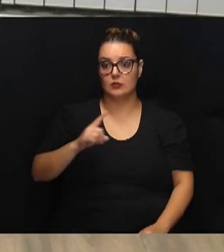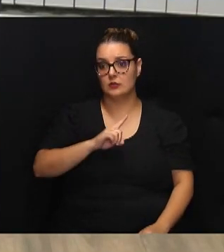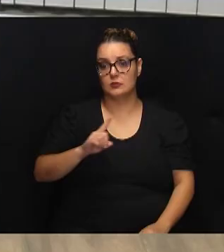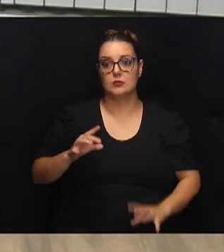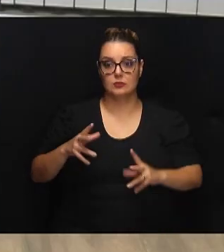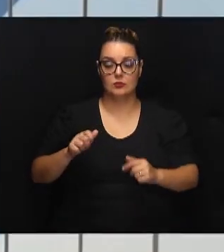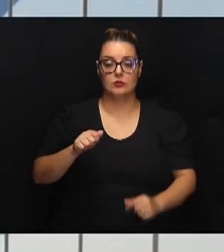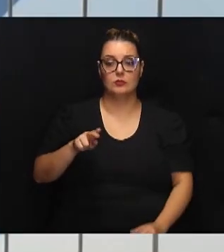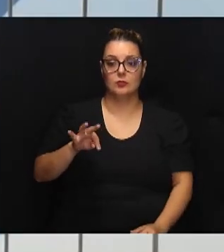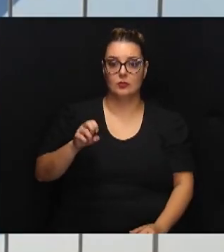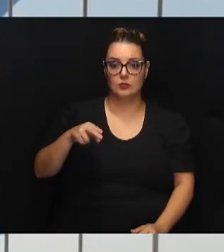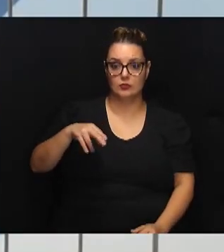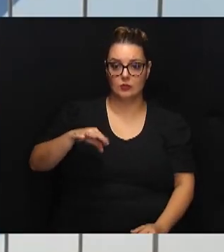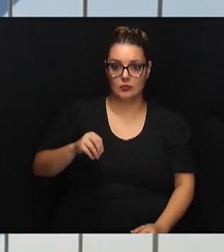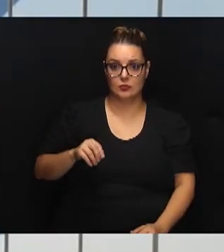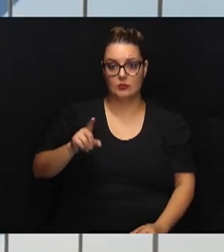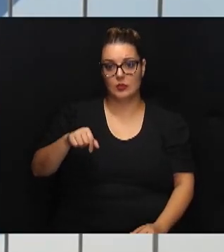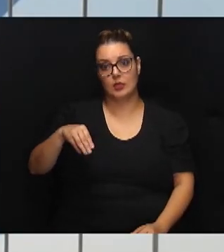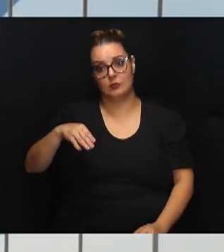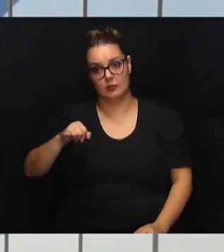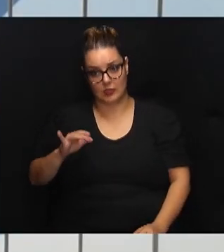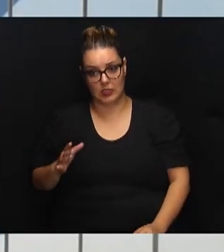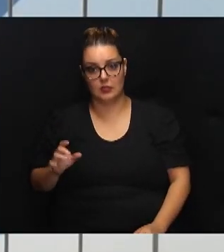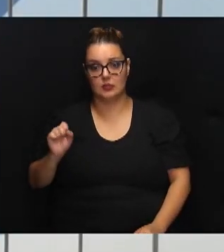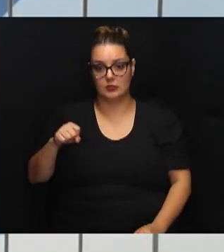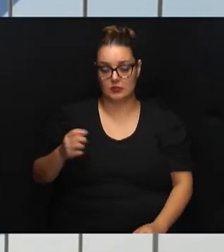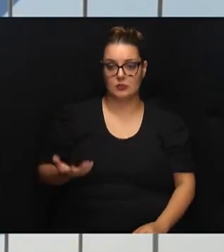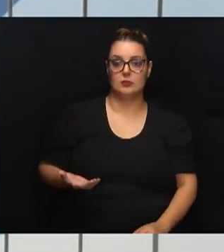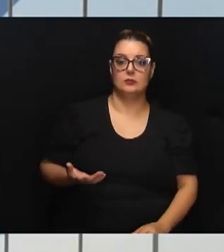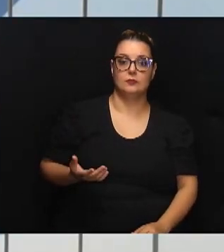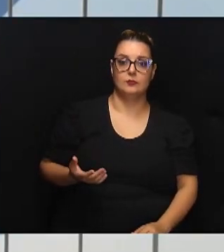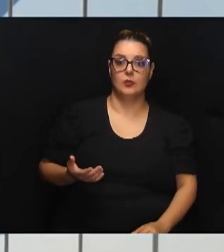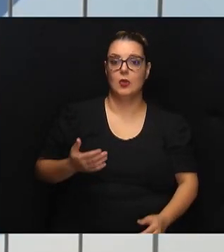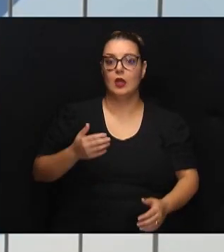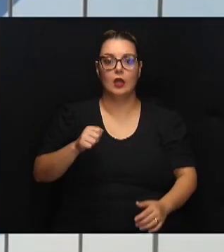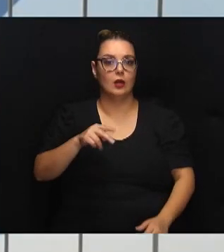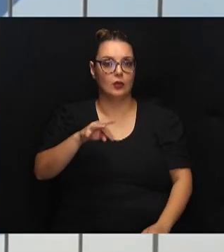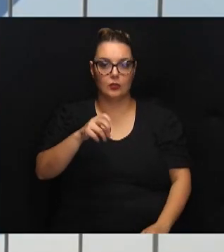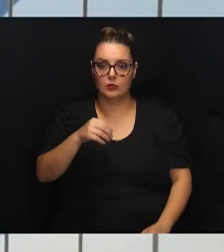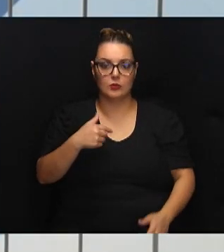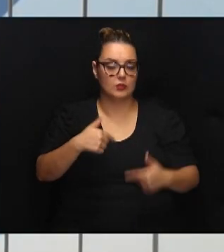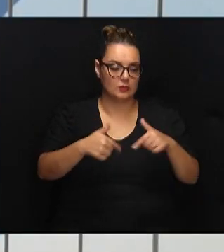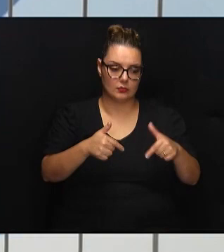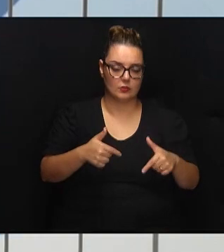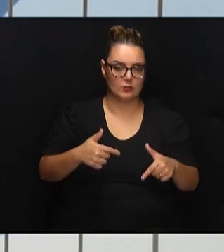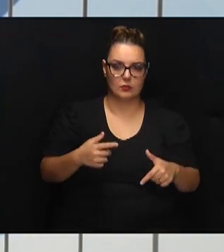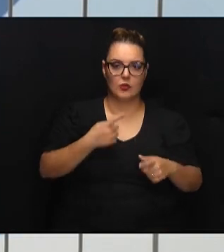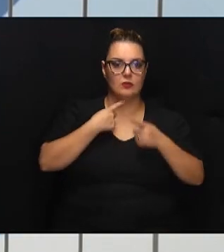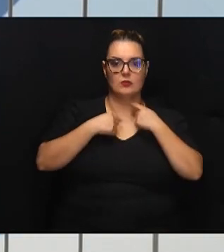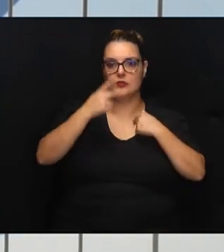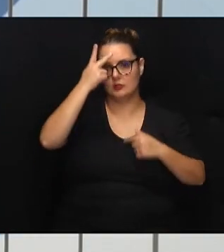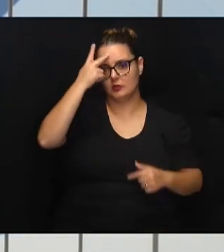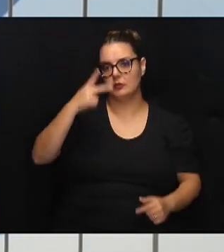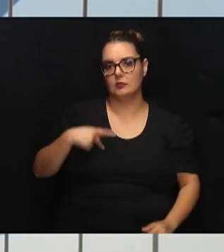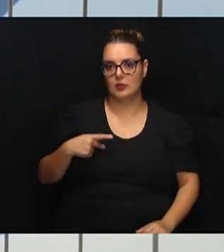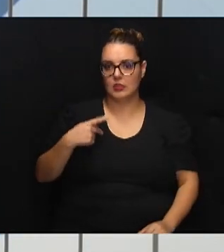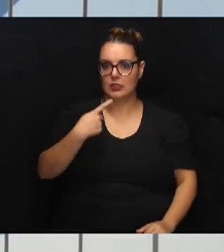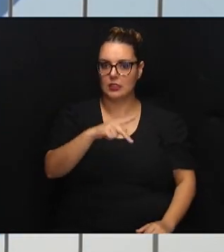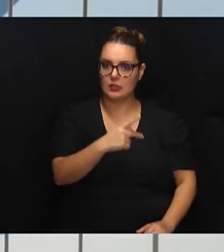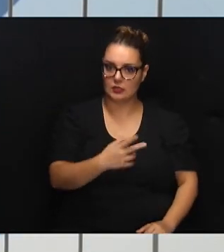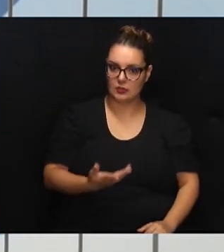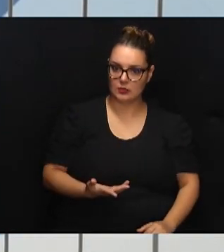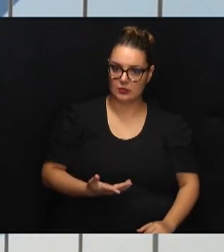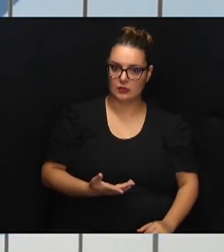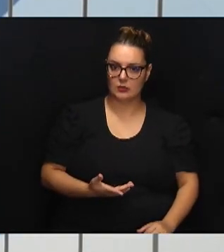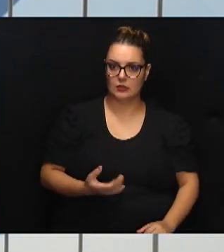autônomo é MEI. Isso. É isso. Então, o autônomo é qualquer pessoa que está trabalhando ali por conta própria. E ele... se